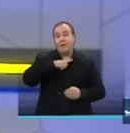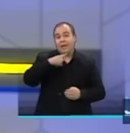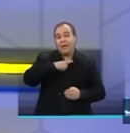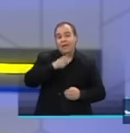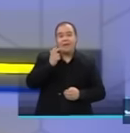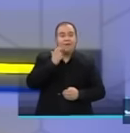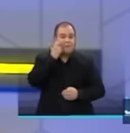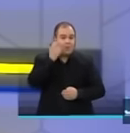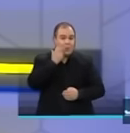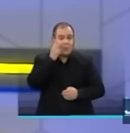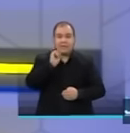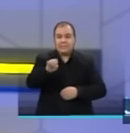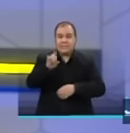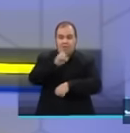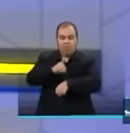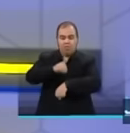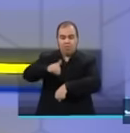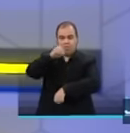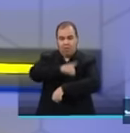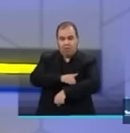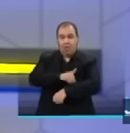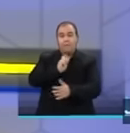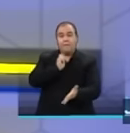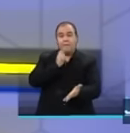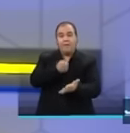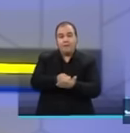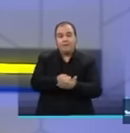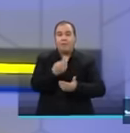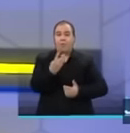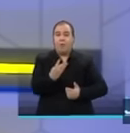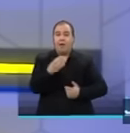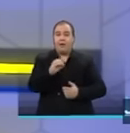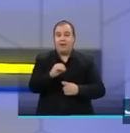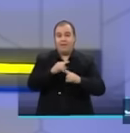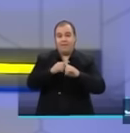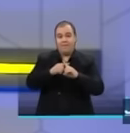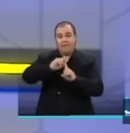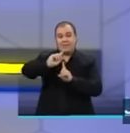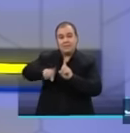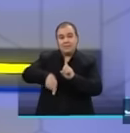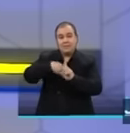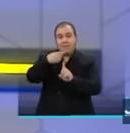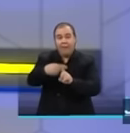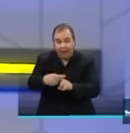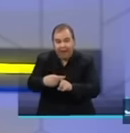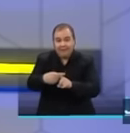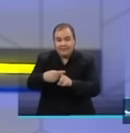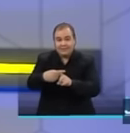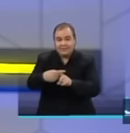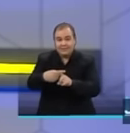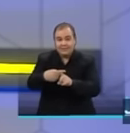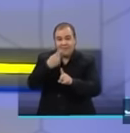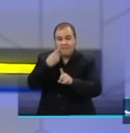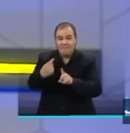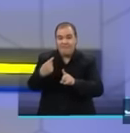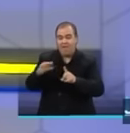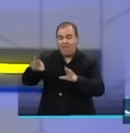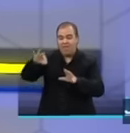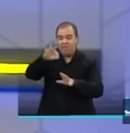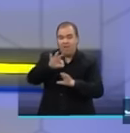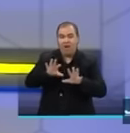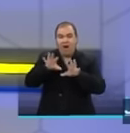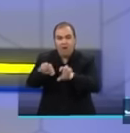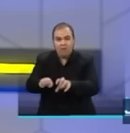uma epidemia de dengue, pagasse 40 vezes mais uma armadilha para mosquito de dengue. Eu teria